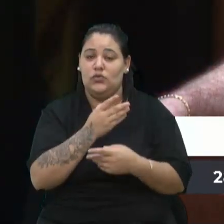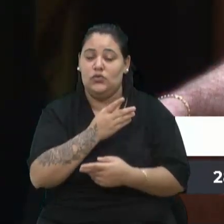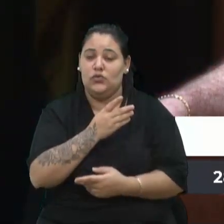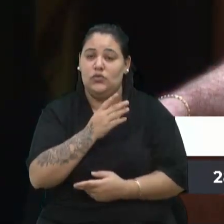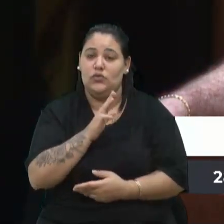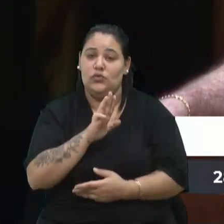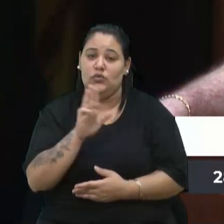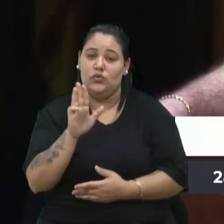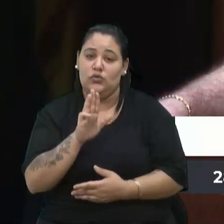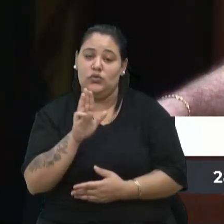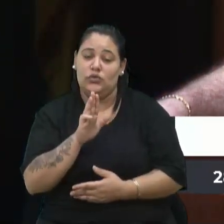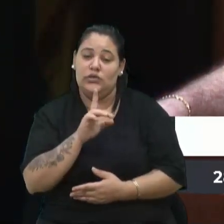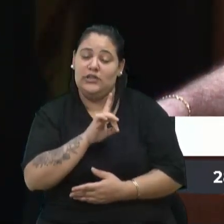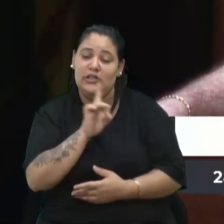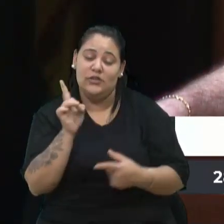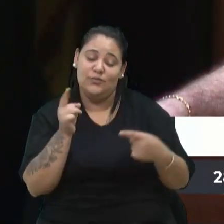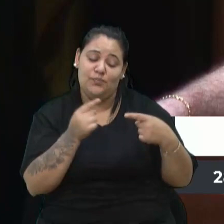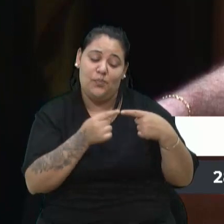não condizem